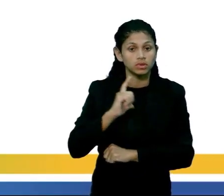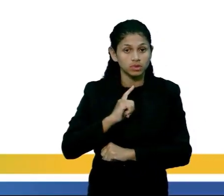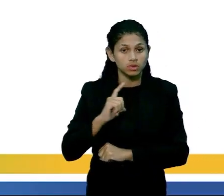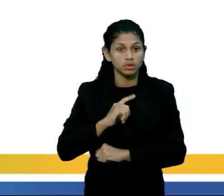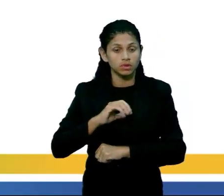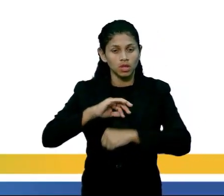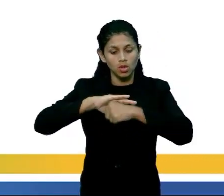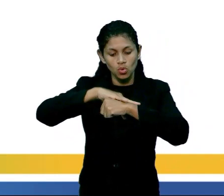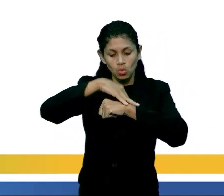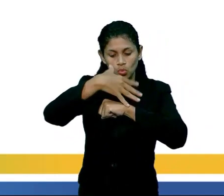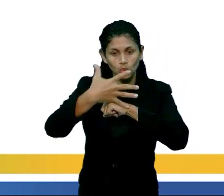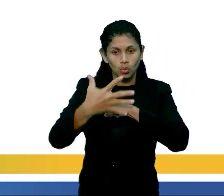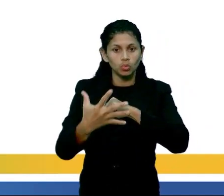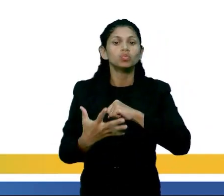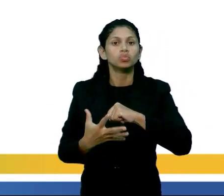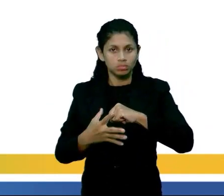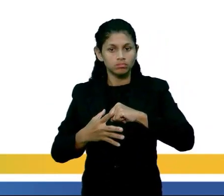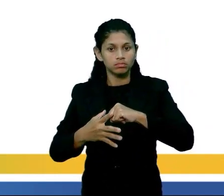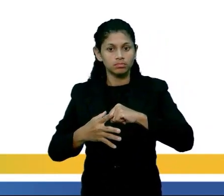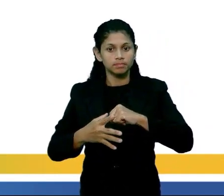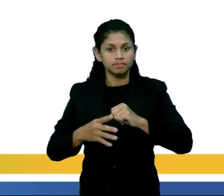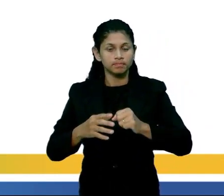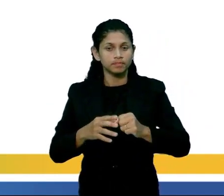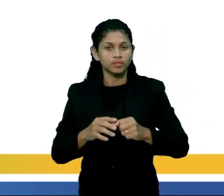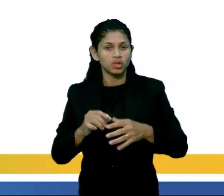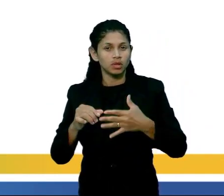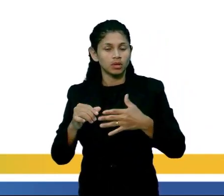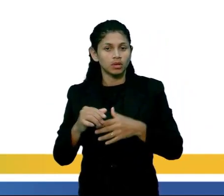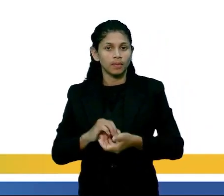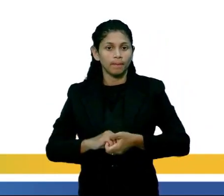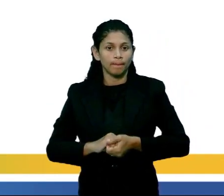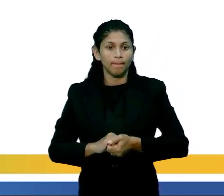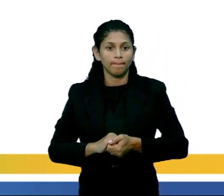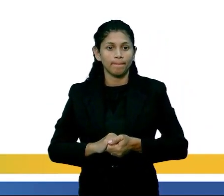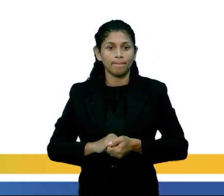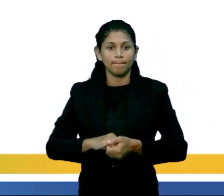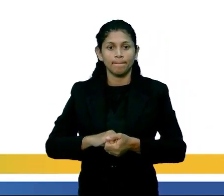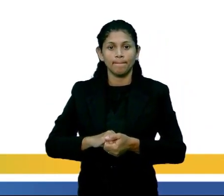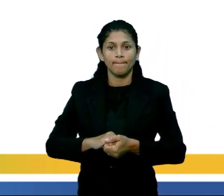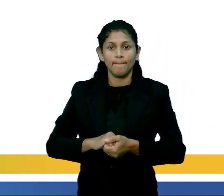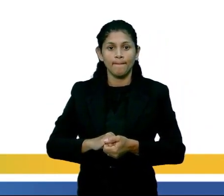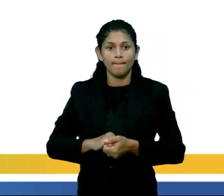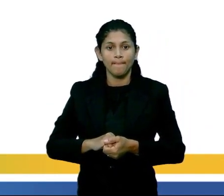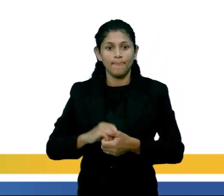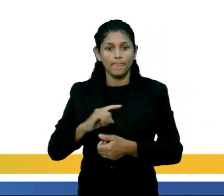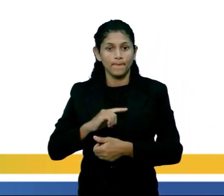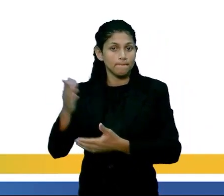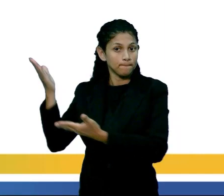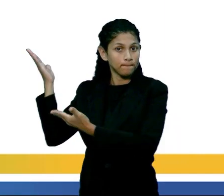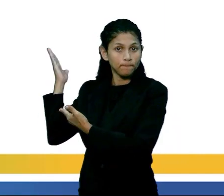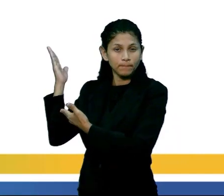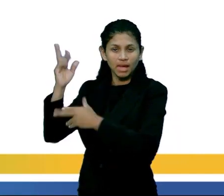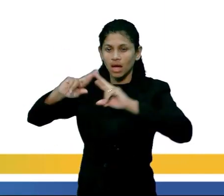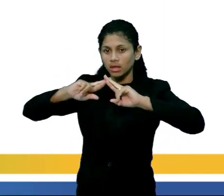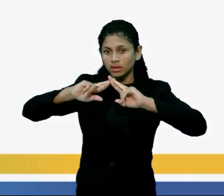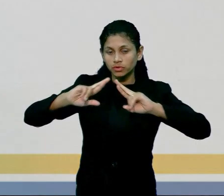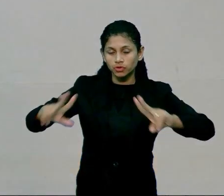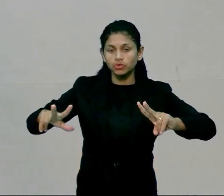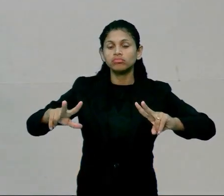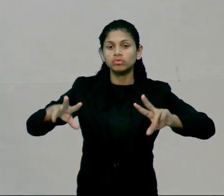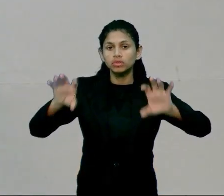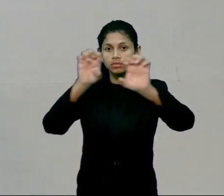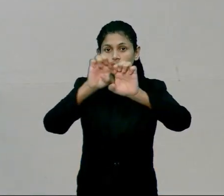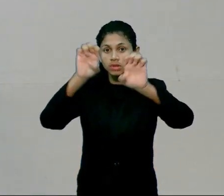cartilaginosos. Que a gente tem aqui a cartilagem elástica, temos aqui a diferença entre